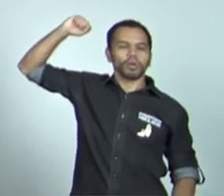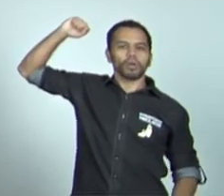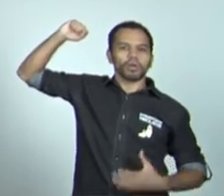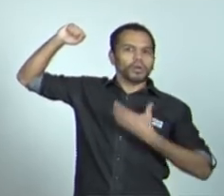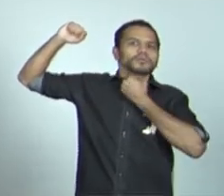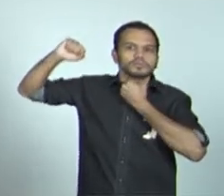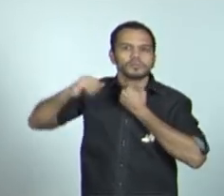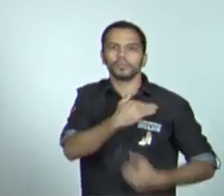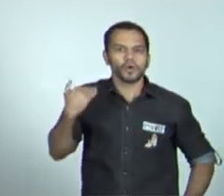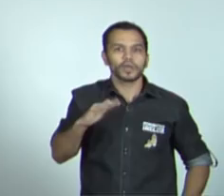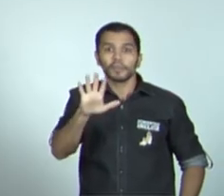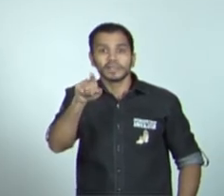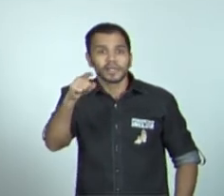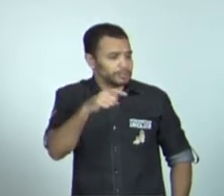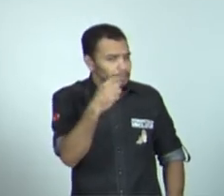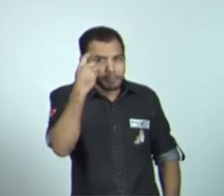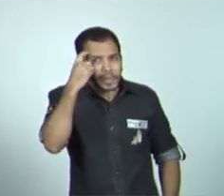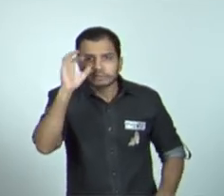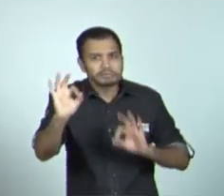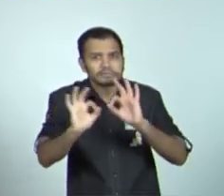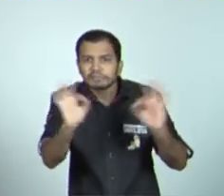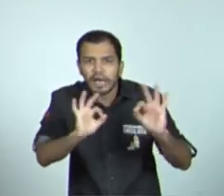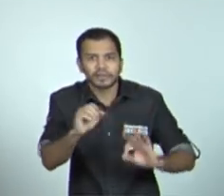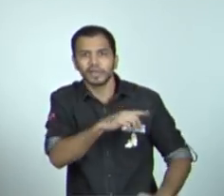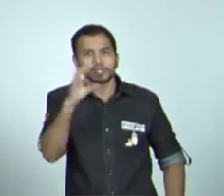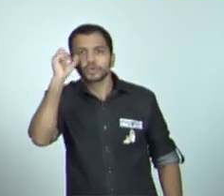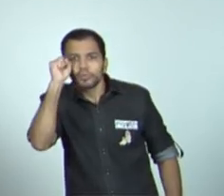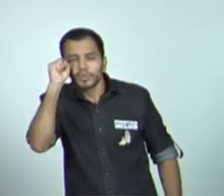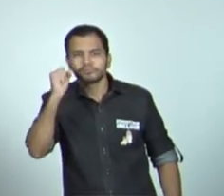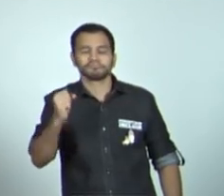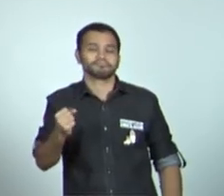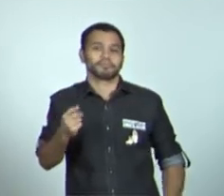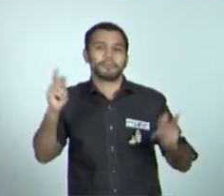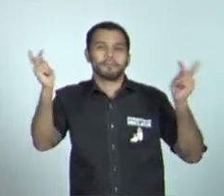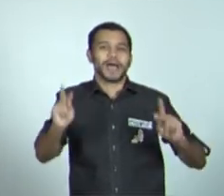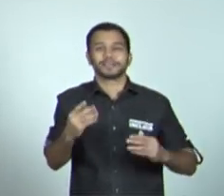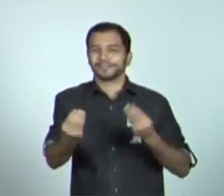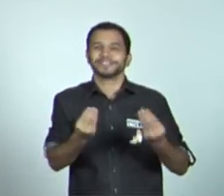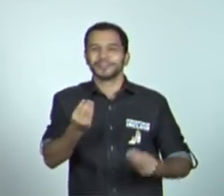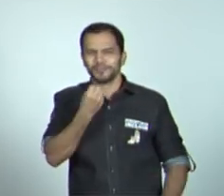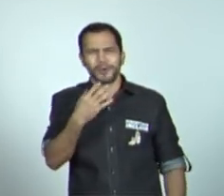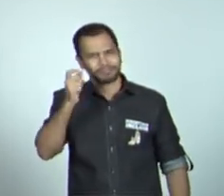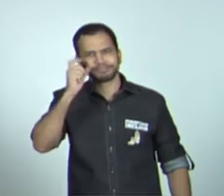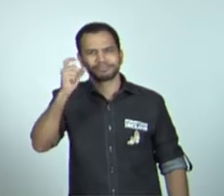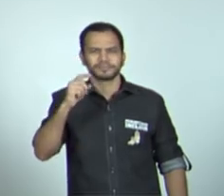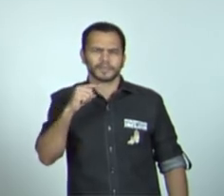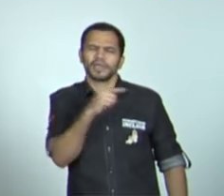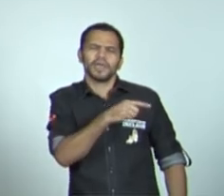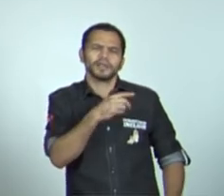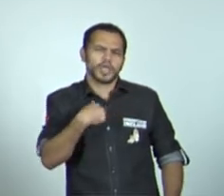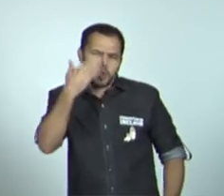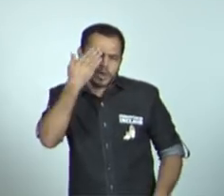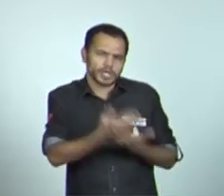dormir ei querido não quer dizer que pedro não fazer a parte dele provavelmente ele passou um tempo de oração um tempo de louvor